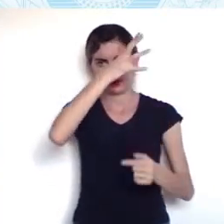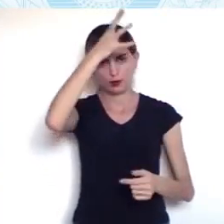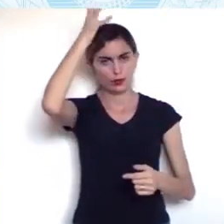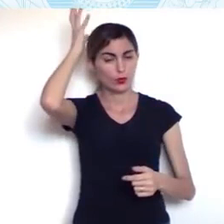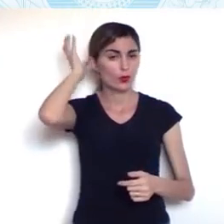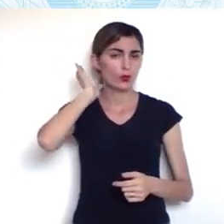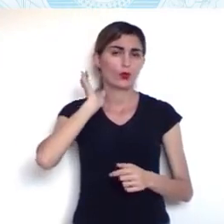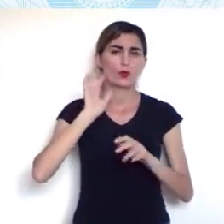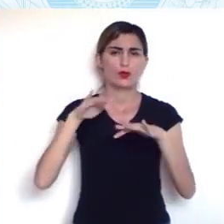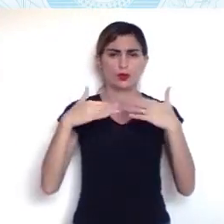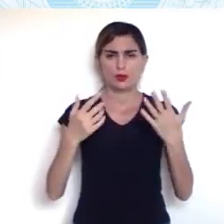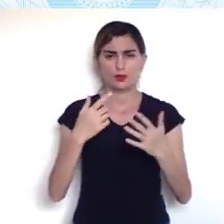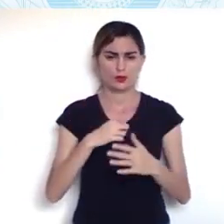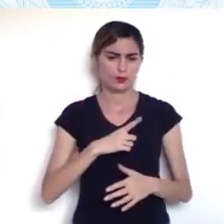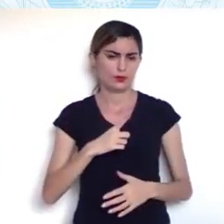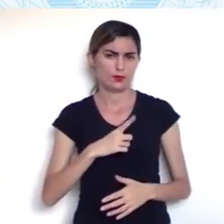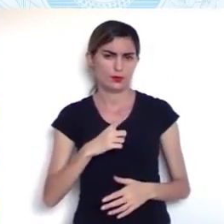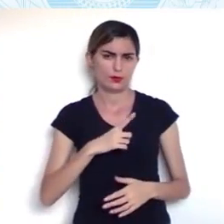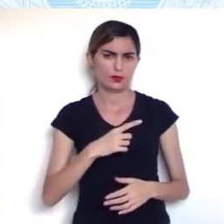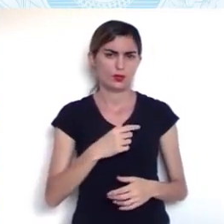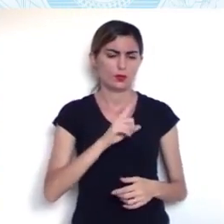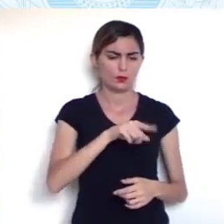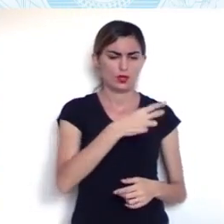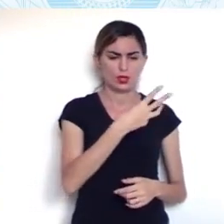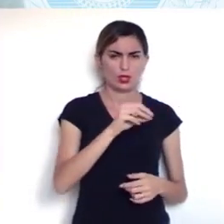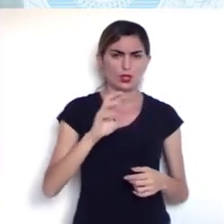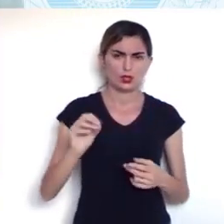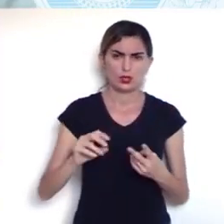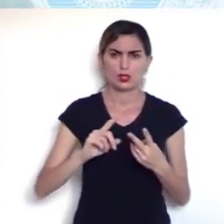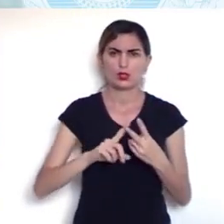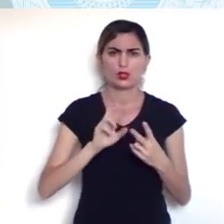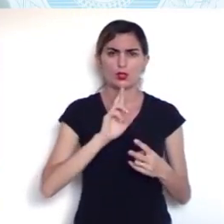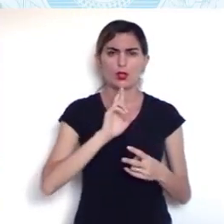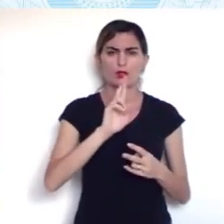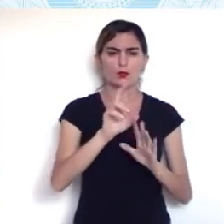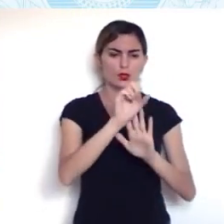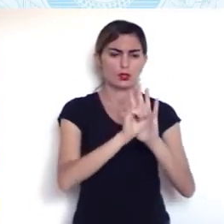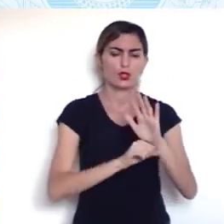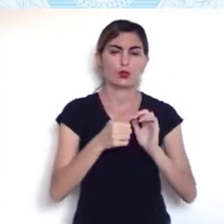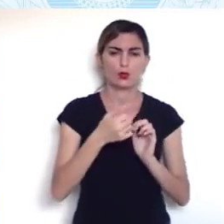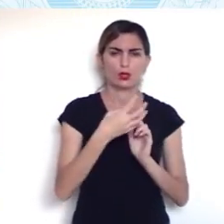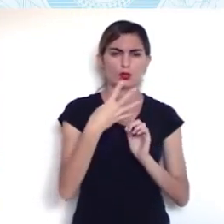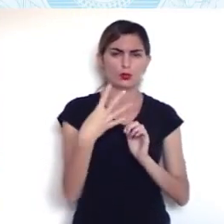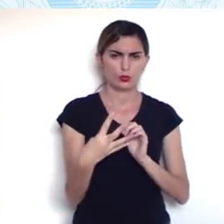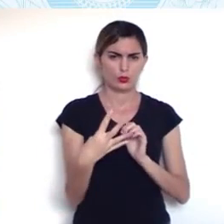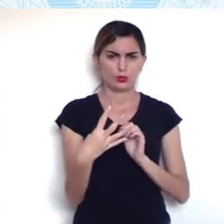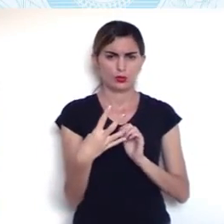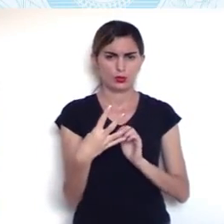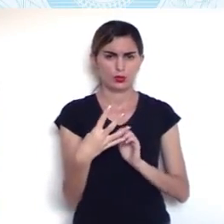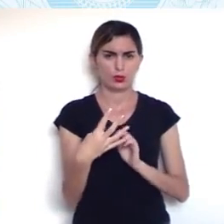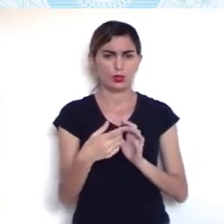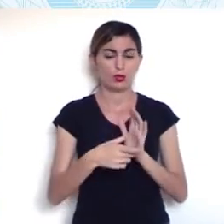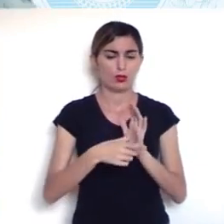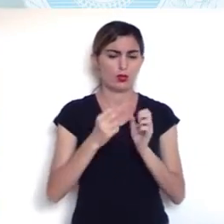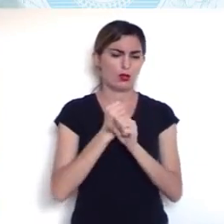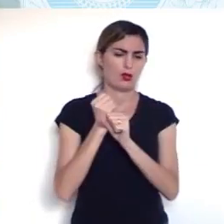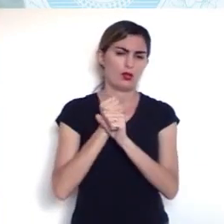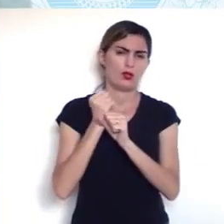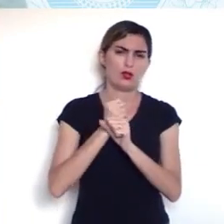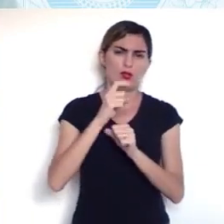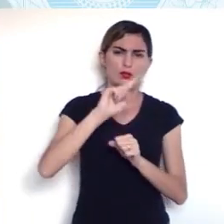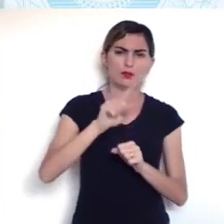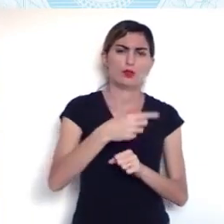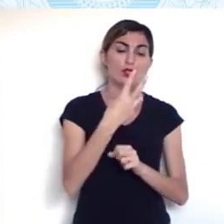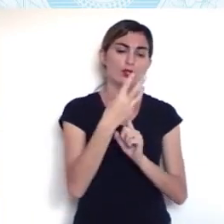greco-romana. Então aí vocês vão ter 300, corresponde ao século XIV, anos